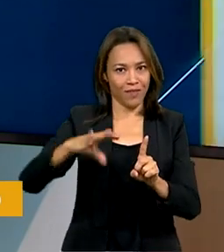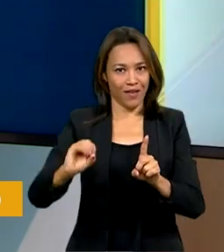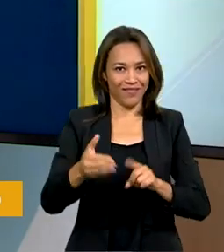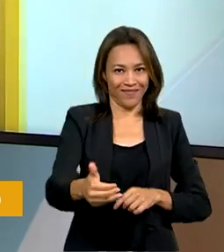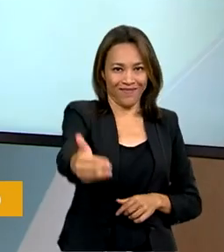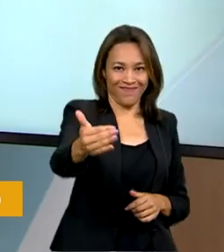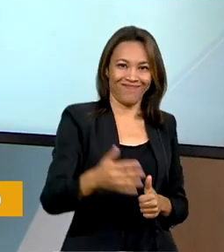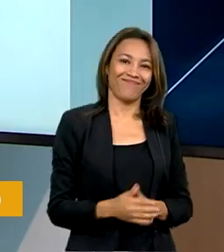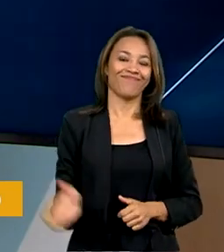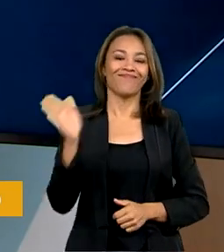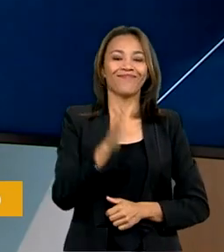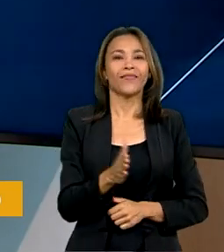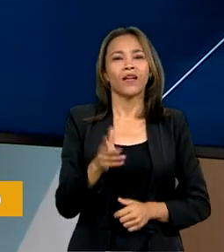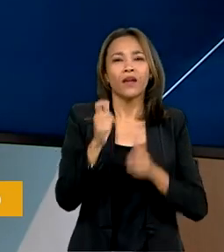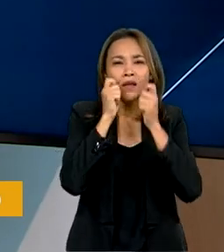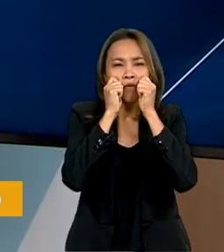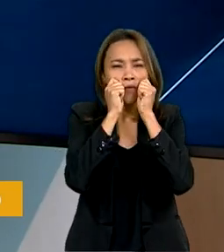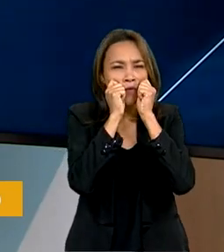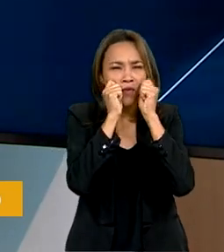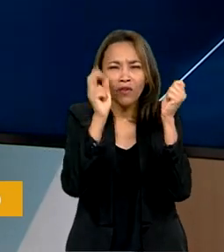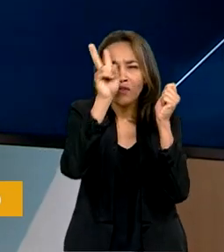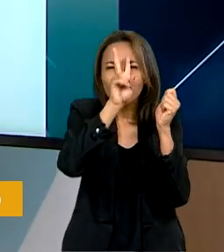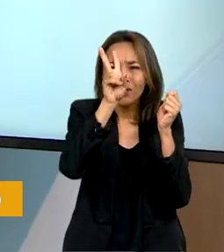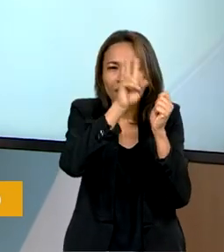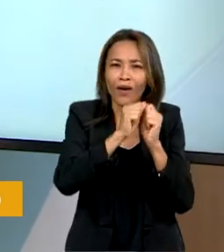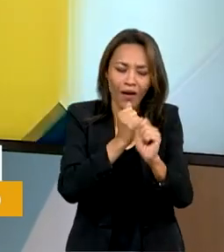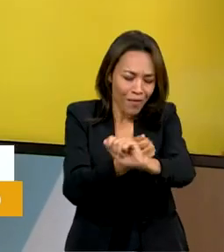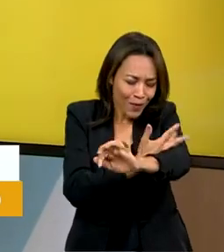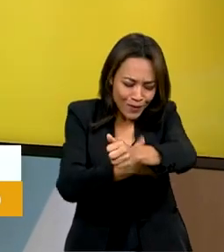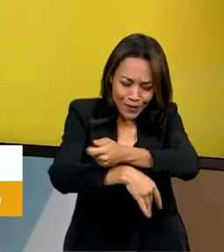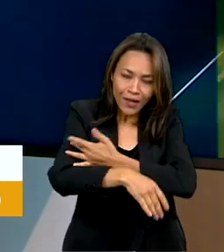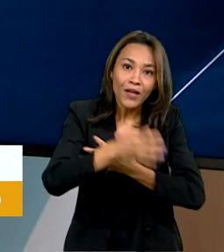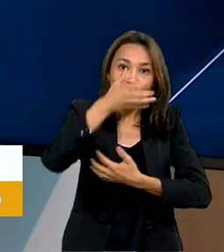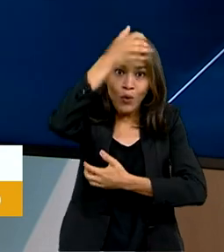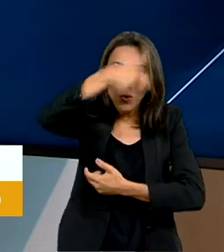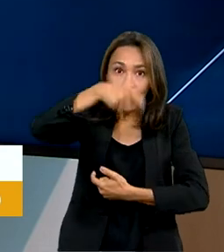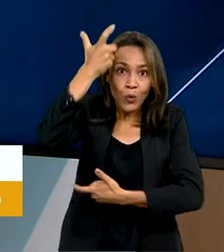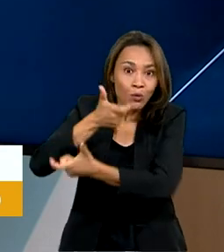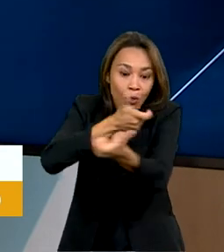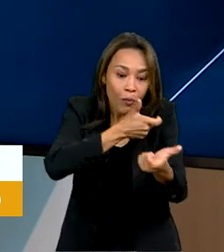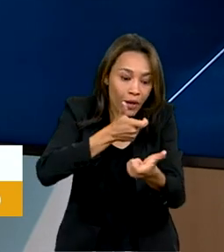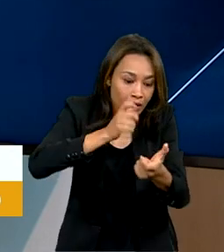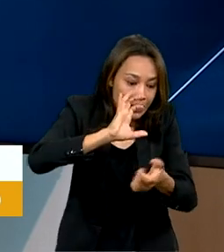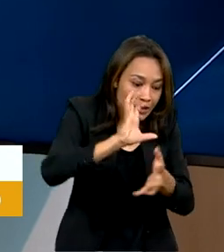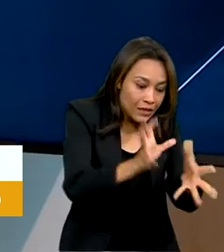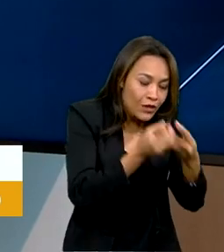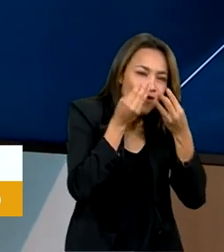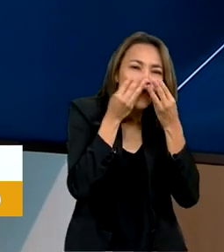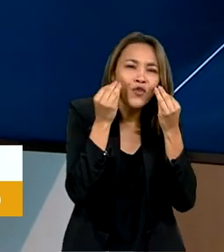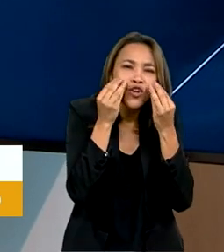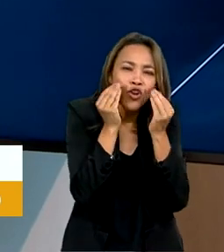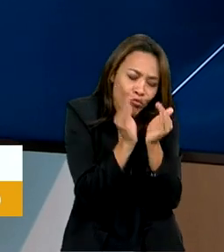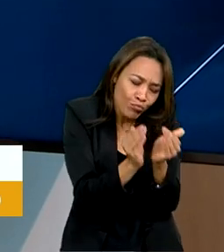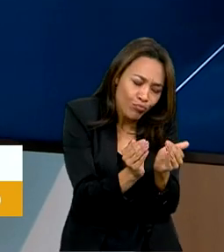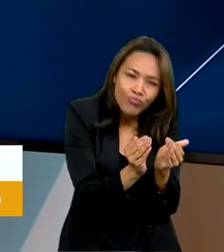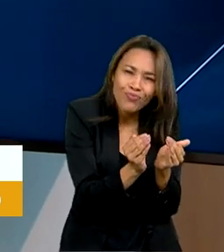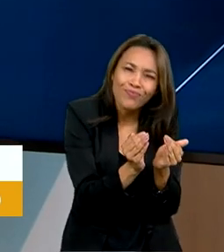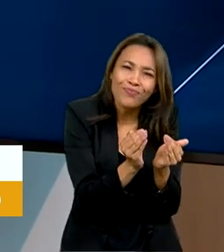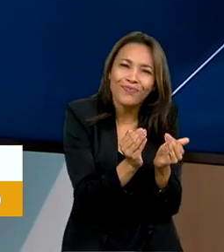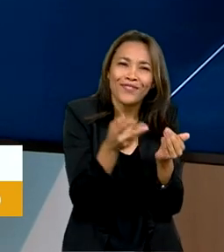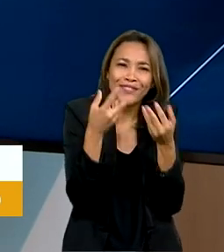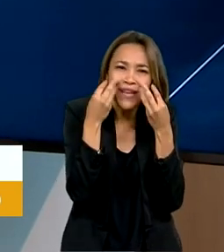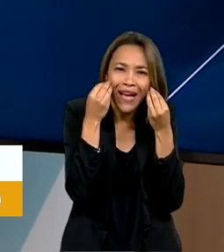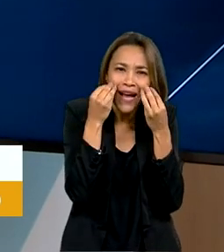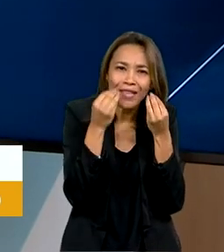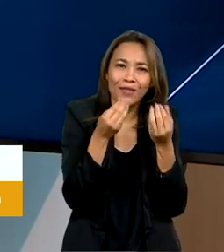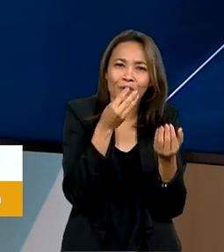Agora, olha que história fofa e emocionante. Os bombeiros salvaram um filhote de gato com respiração boca a boca neste